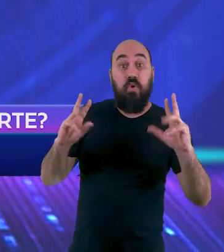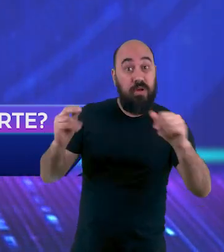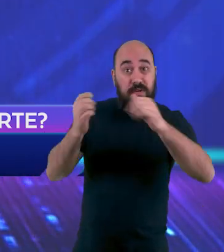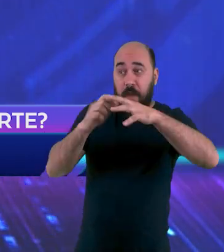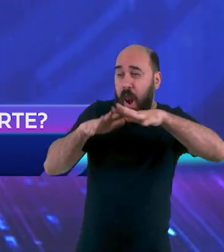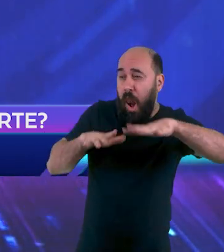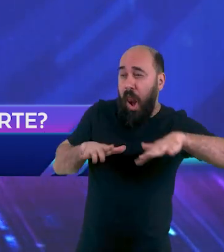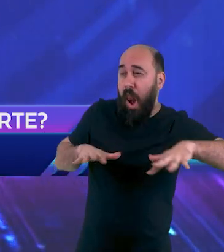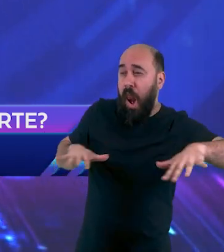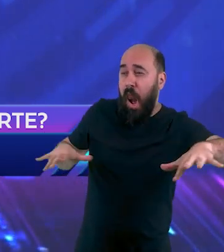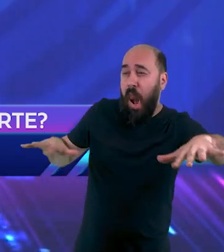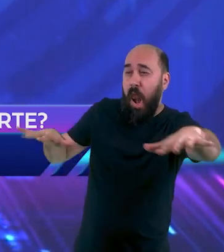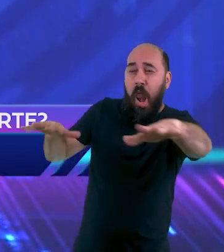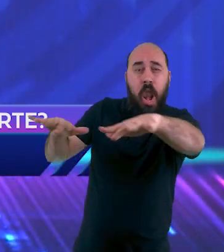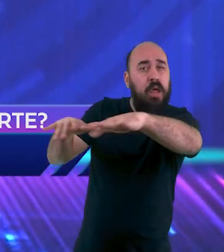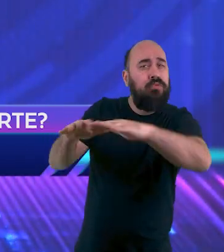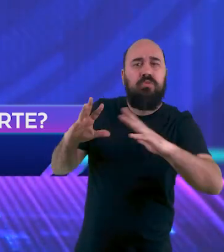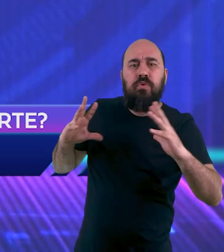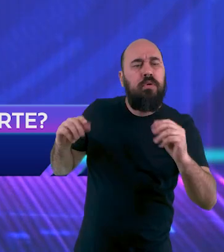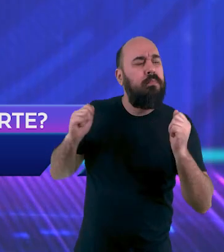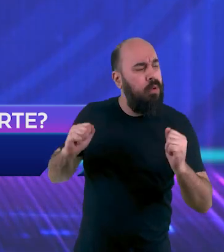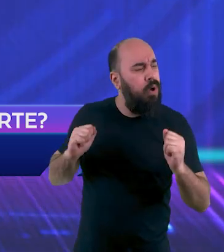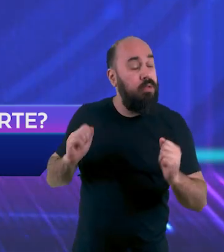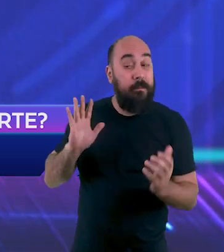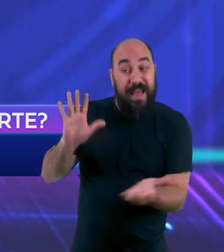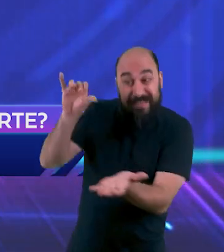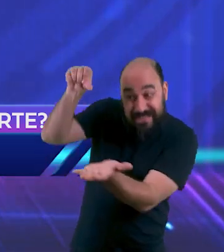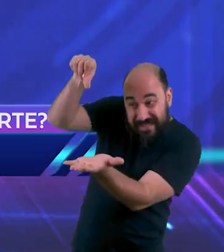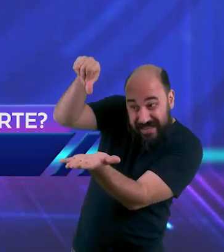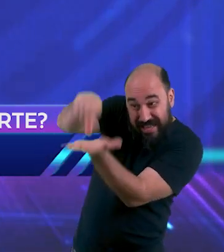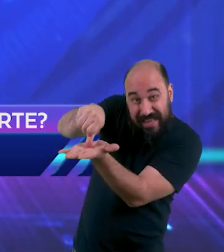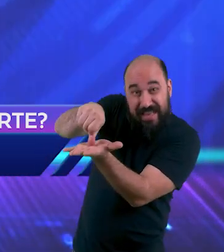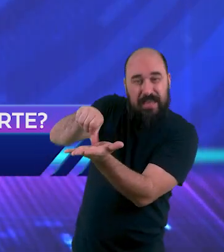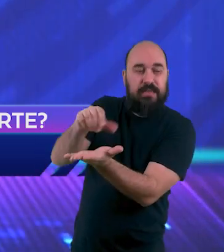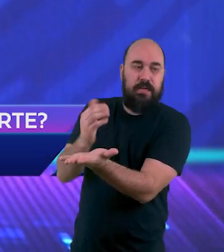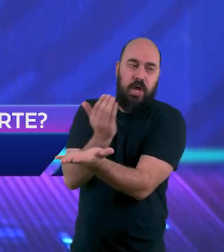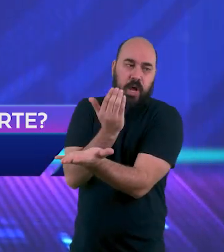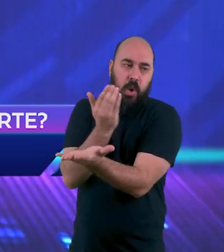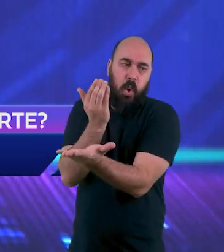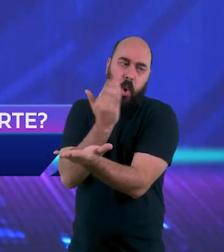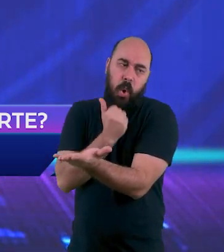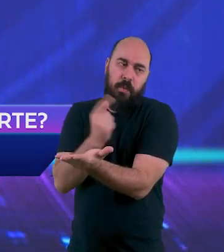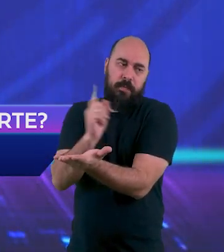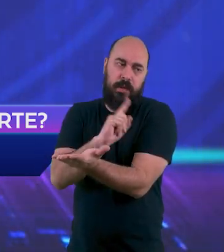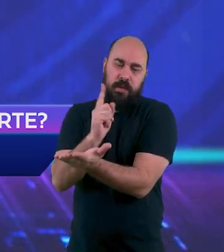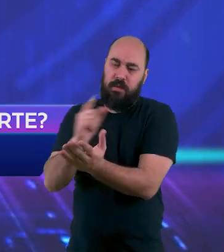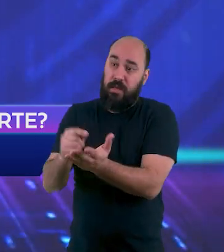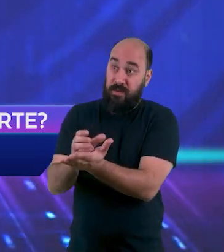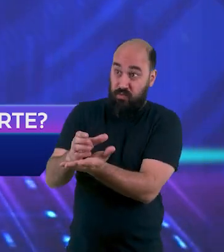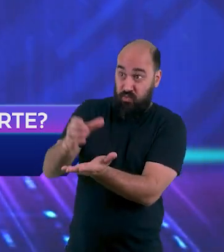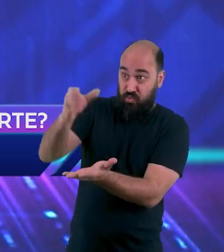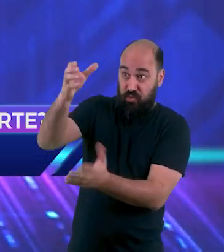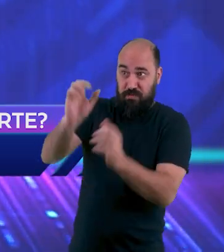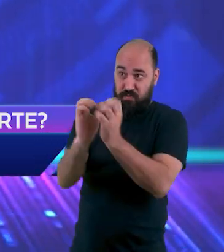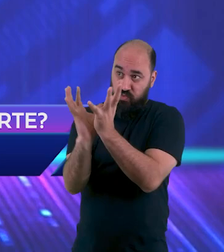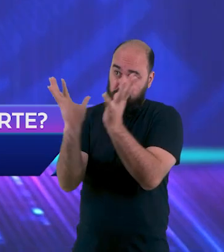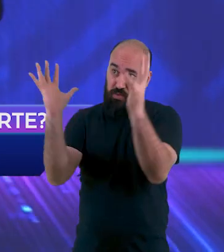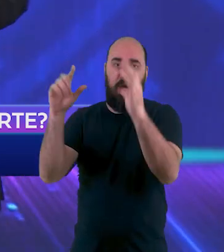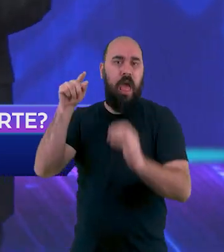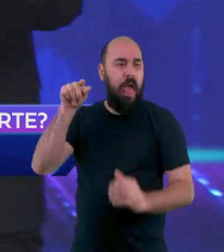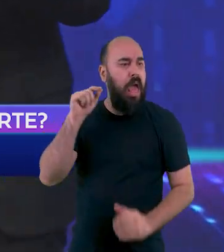comer. Verso 17. Mas da árvore do conhecimento do bem e do mal não comerás, porque no dia em que dela